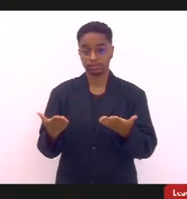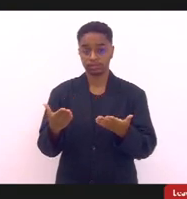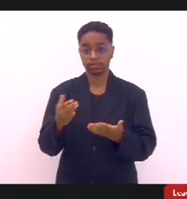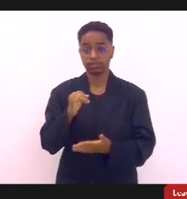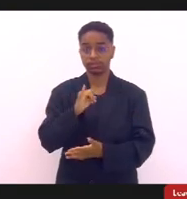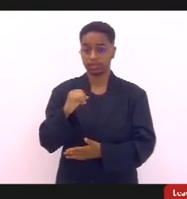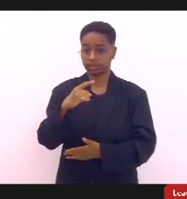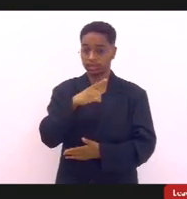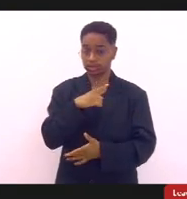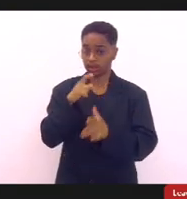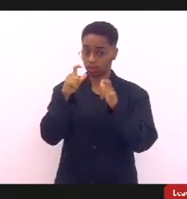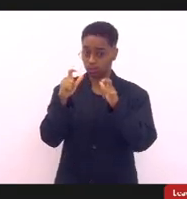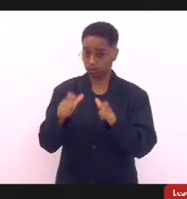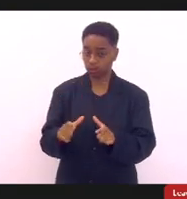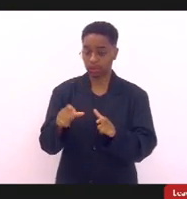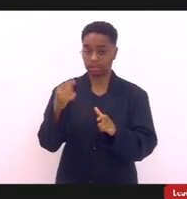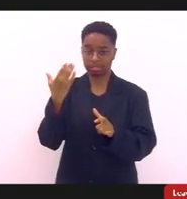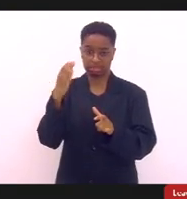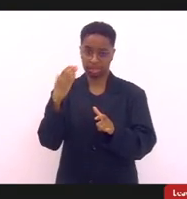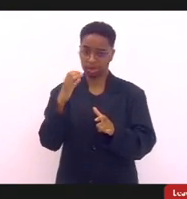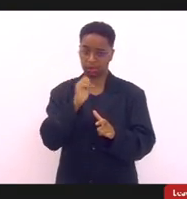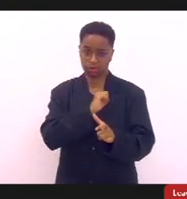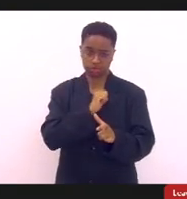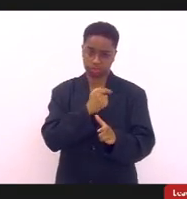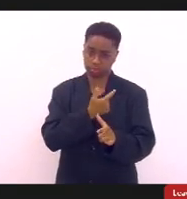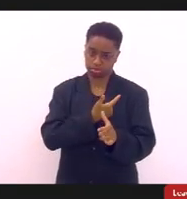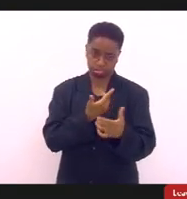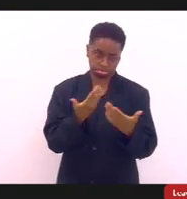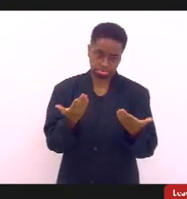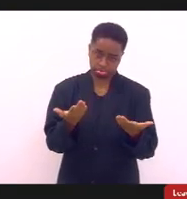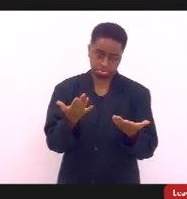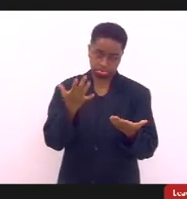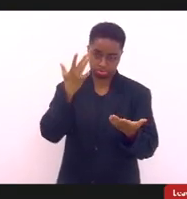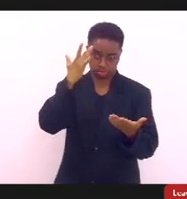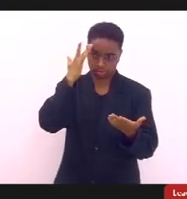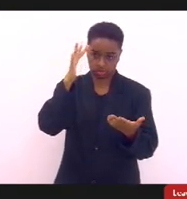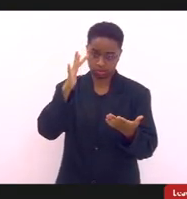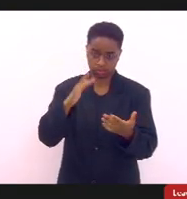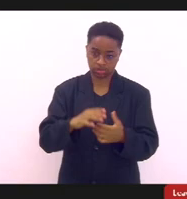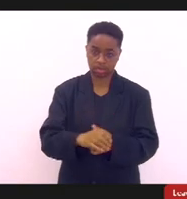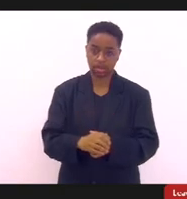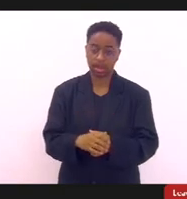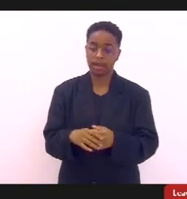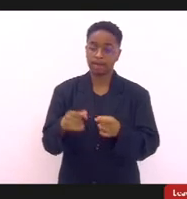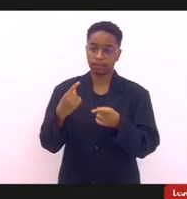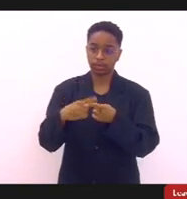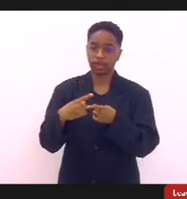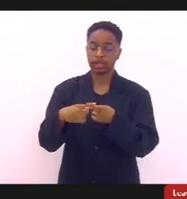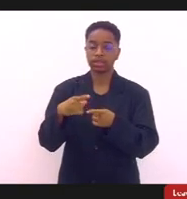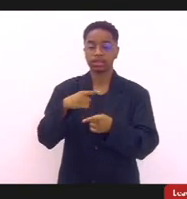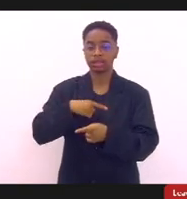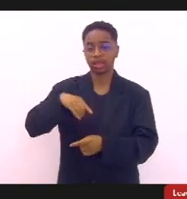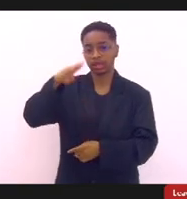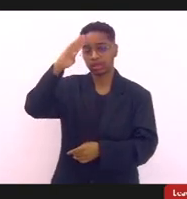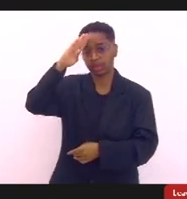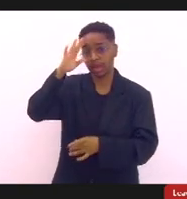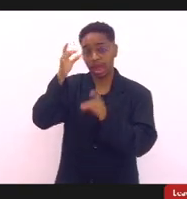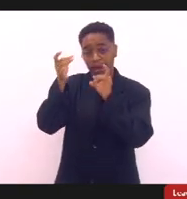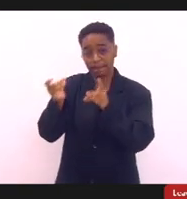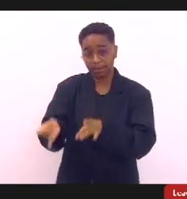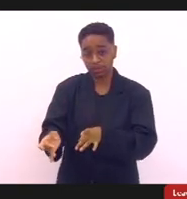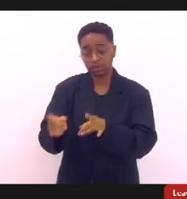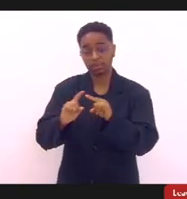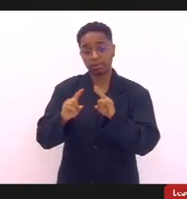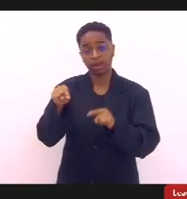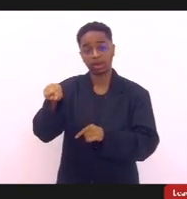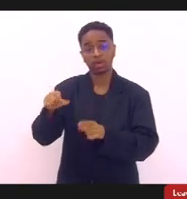um espaço em Niterói, São Gonçalo, que é um quartel que está lá abandonado, esse